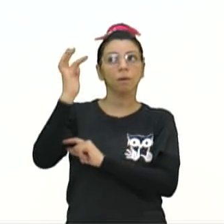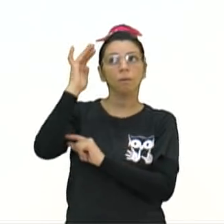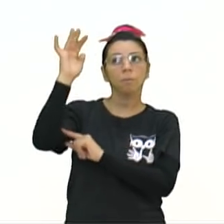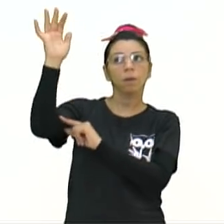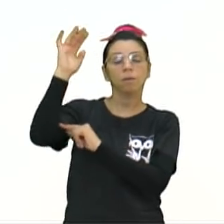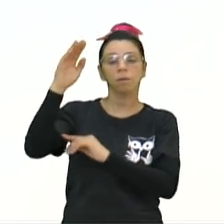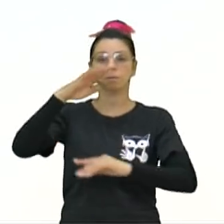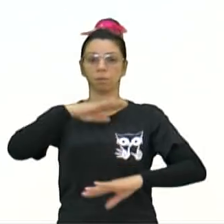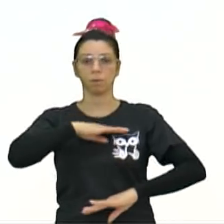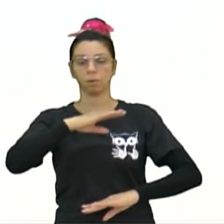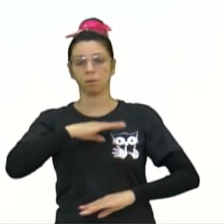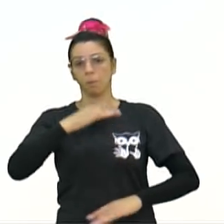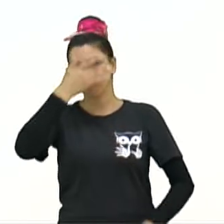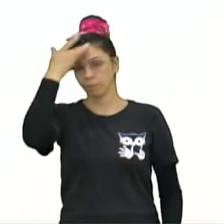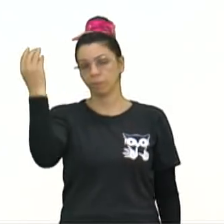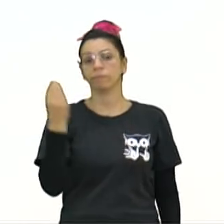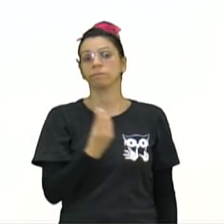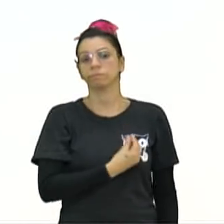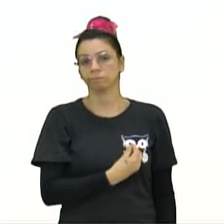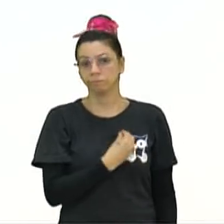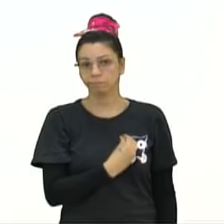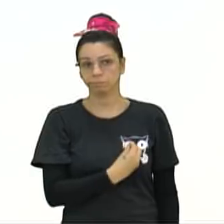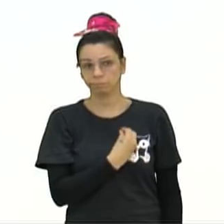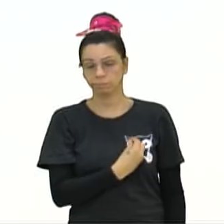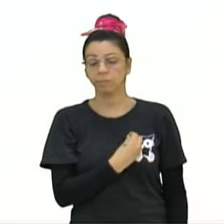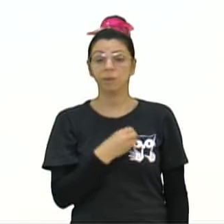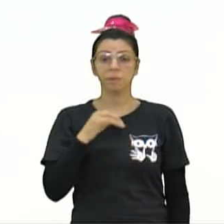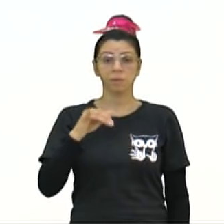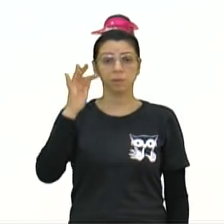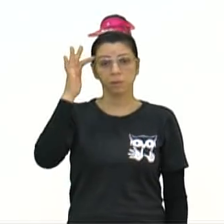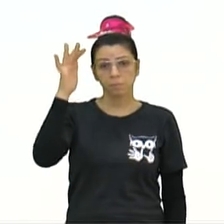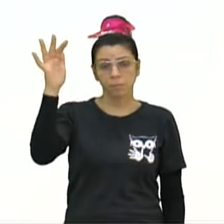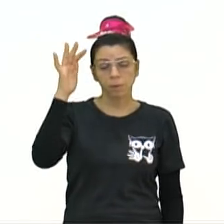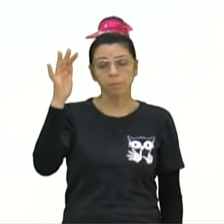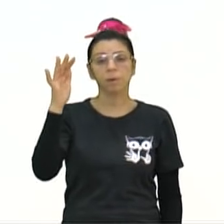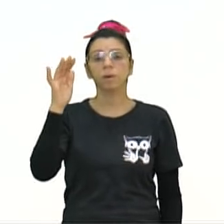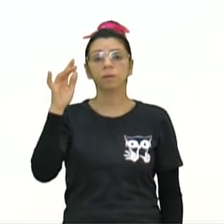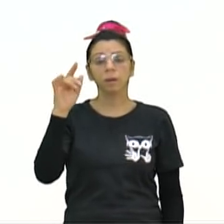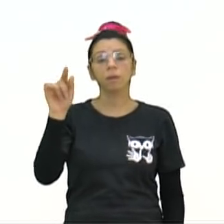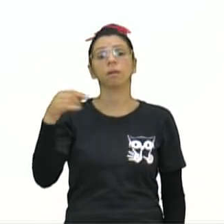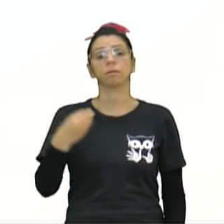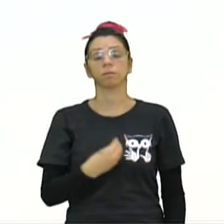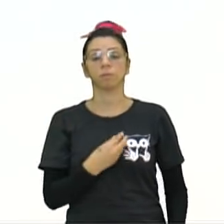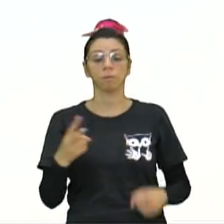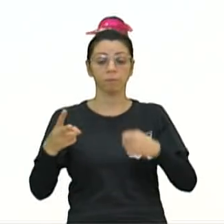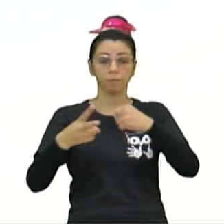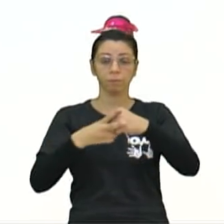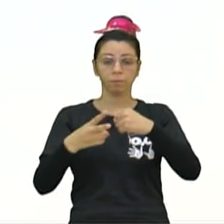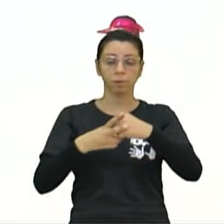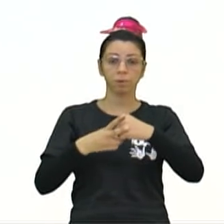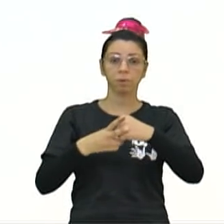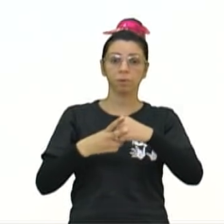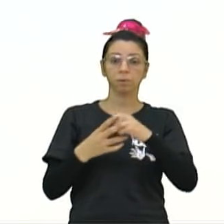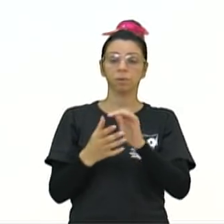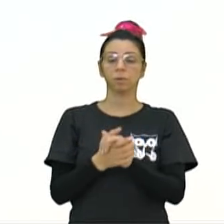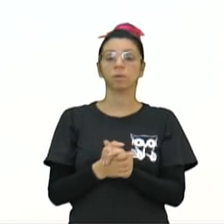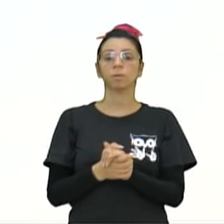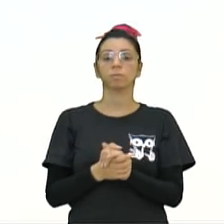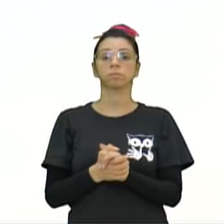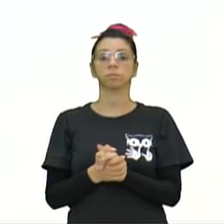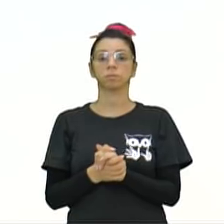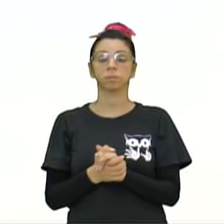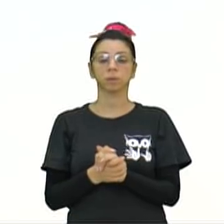situações vivenciadas por alguém. Então, se são memórias, geralmente a maioria dos verbos se apresentam no tempo pretérito